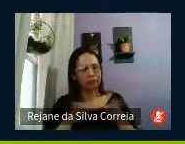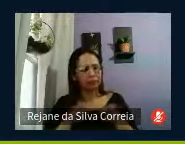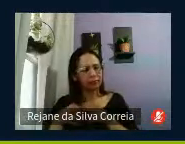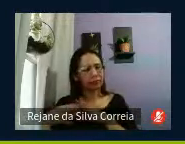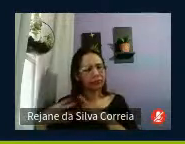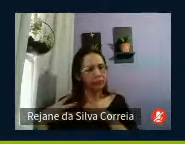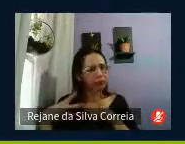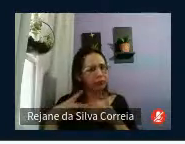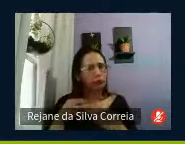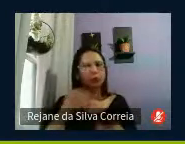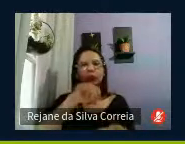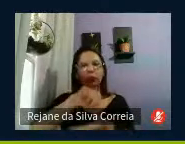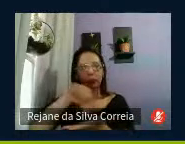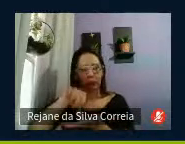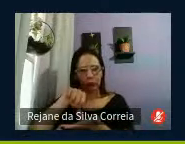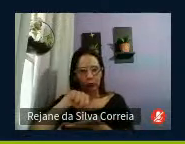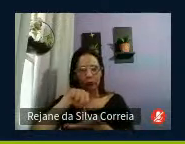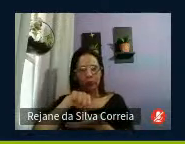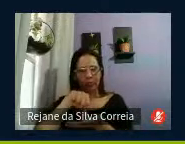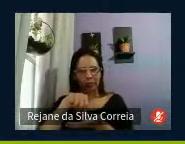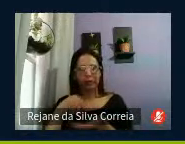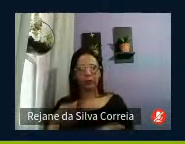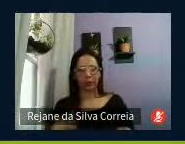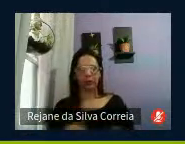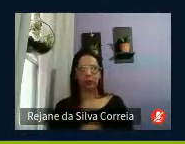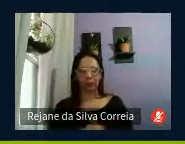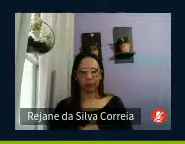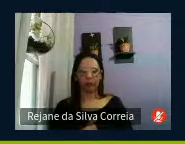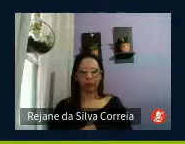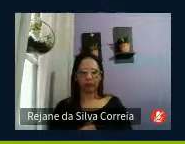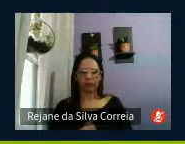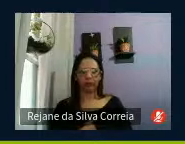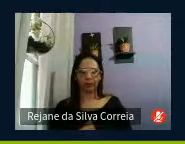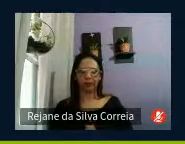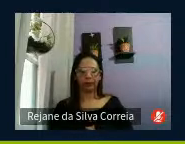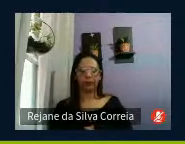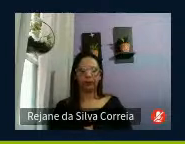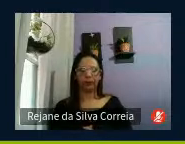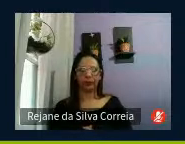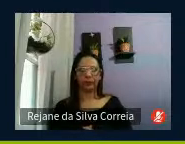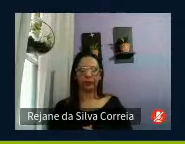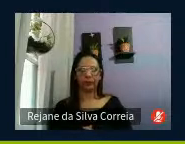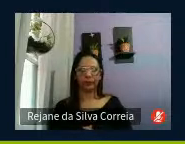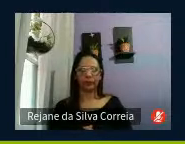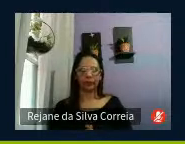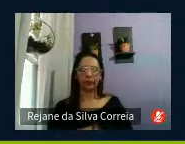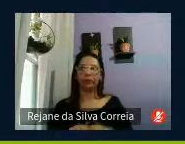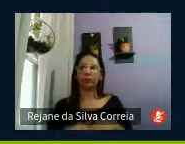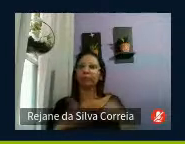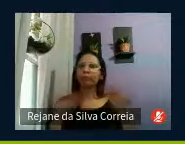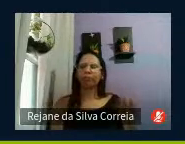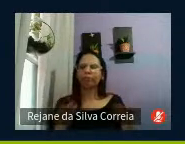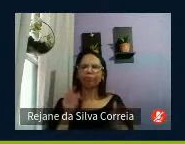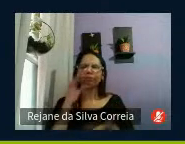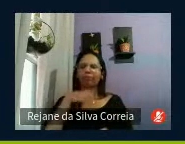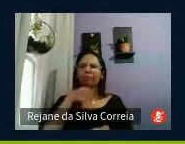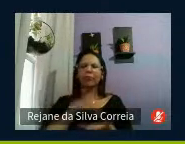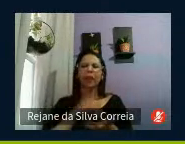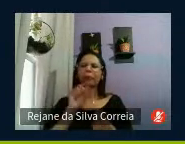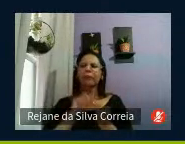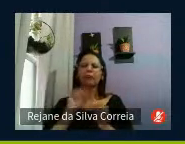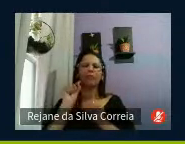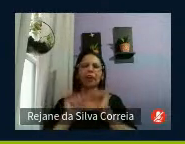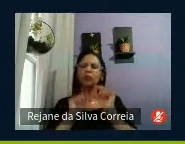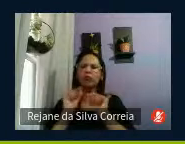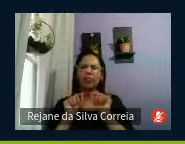todos os campos, né? Pode passar, Matilde. E quais seriam essas ações do NAPNs?